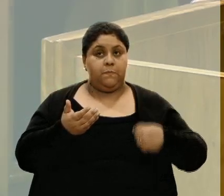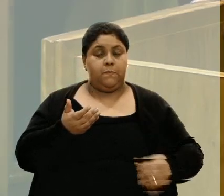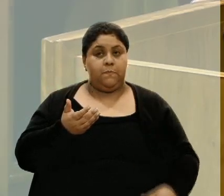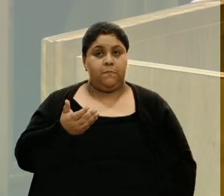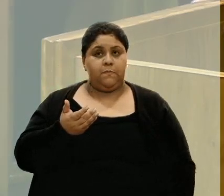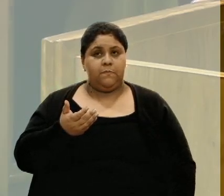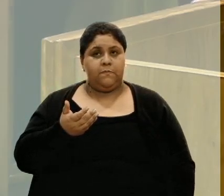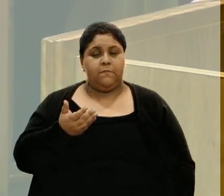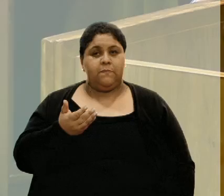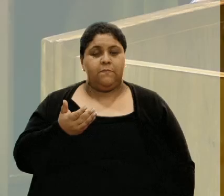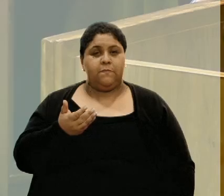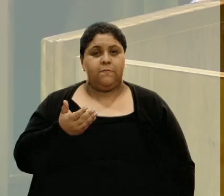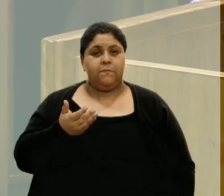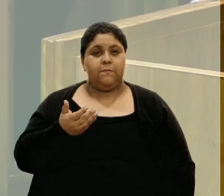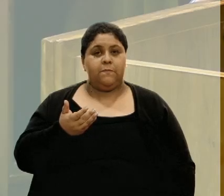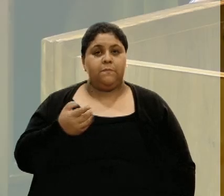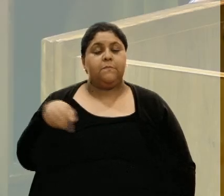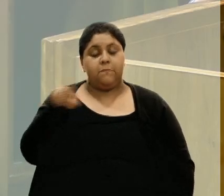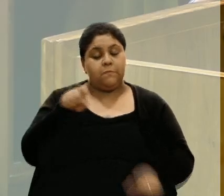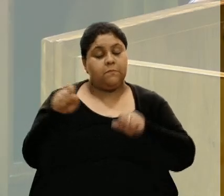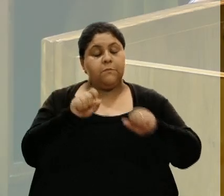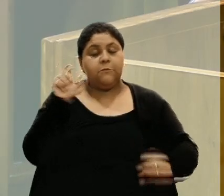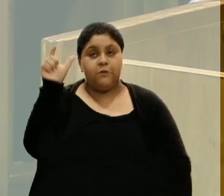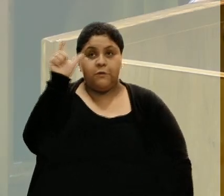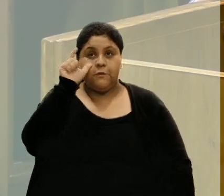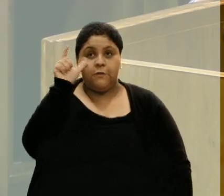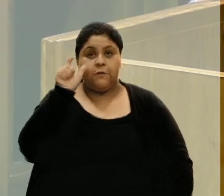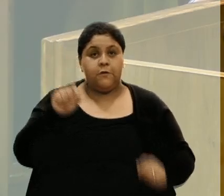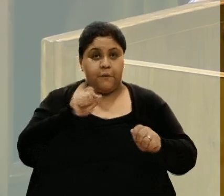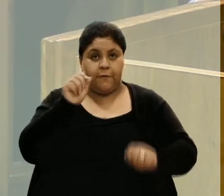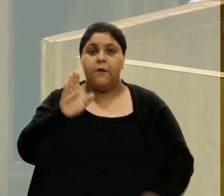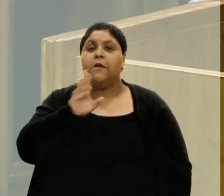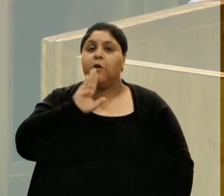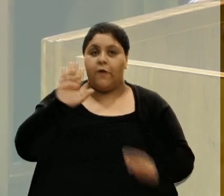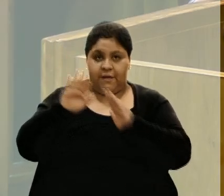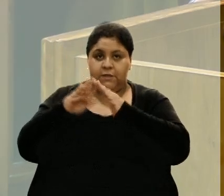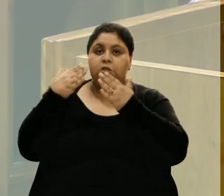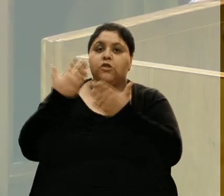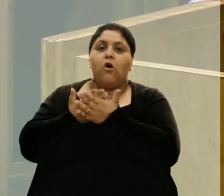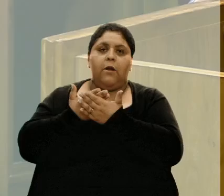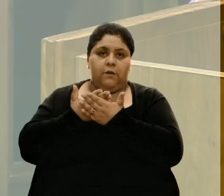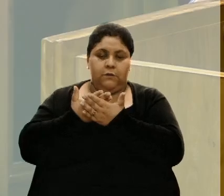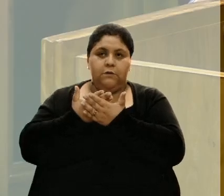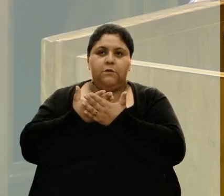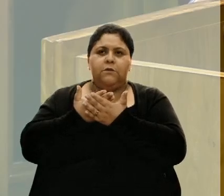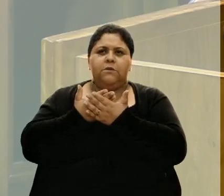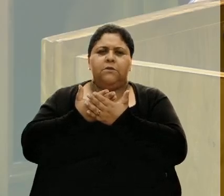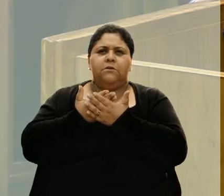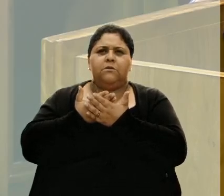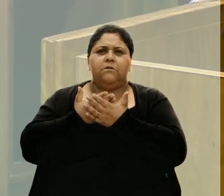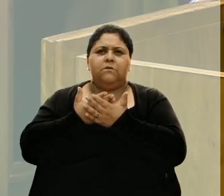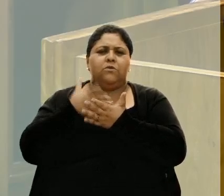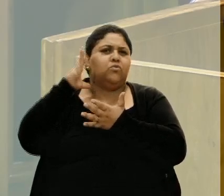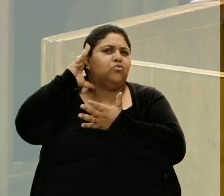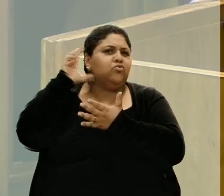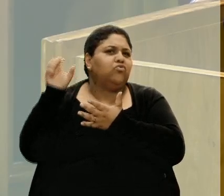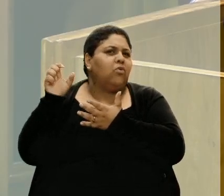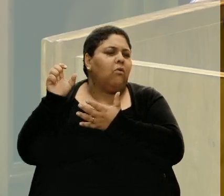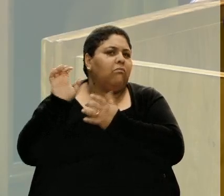Não, essa não. Nós podemos ver ali, quem conhece o Caldas, vamos ver se sai o som.